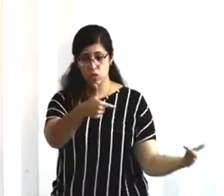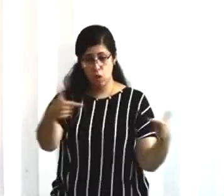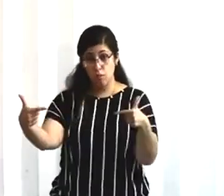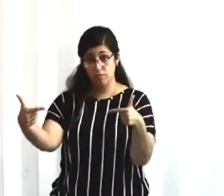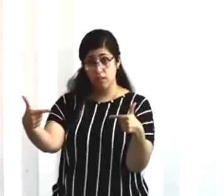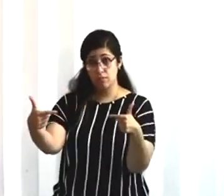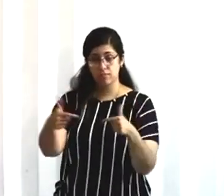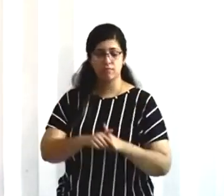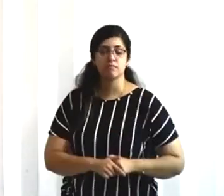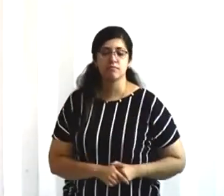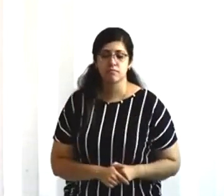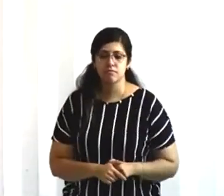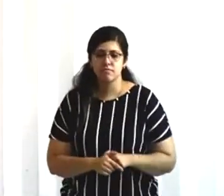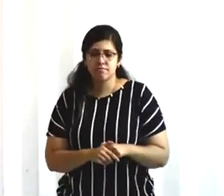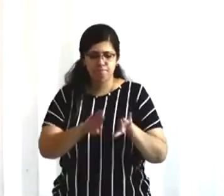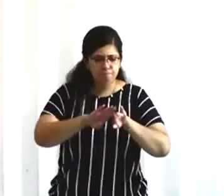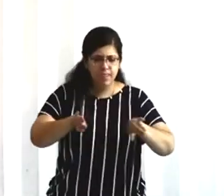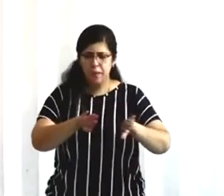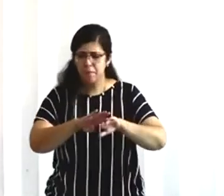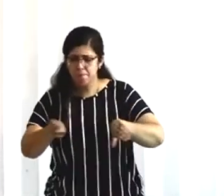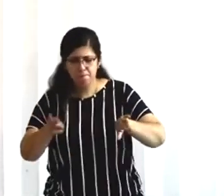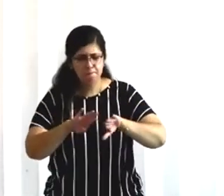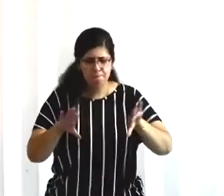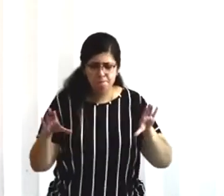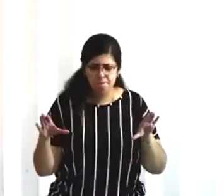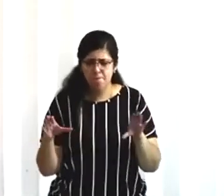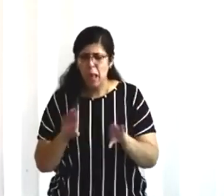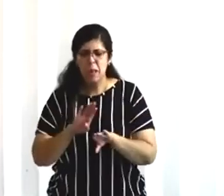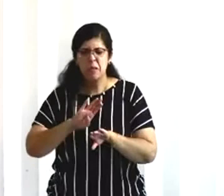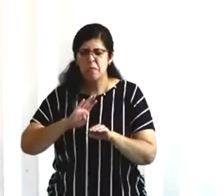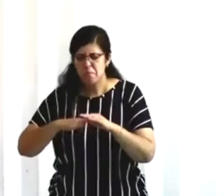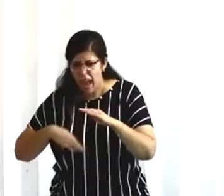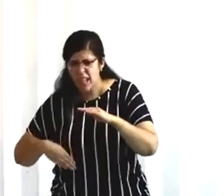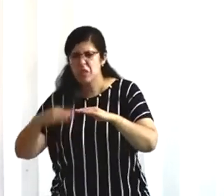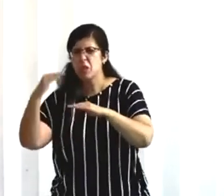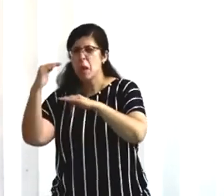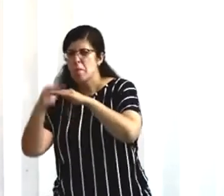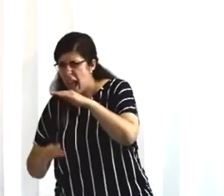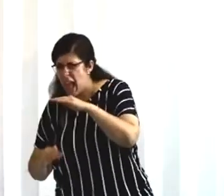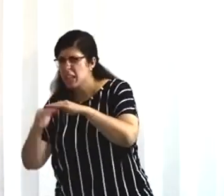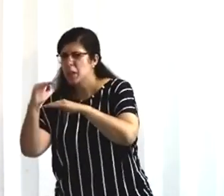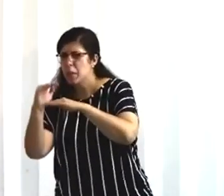e diminuir ao ponto de ficar 300, e Deus ir